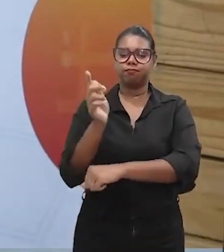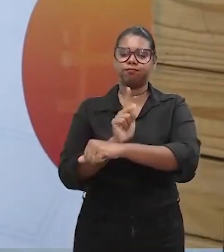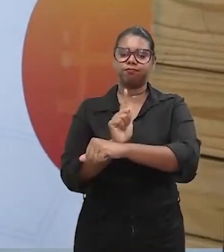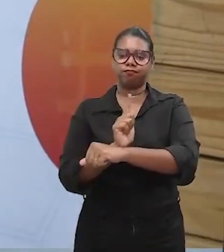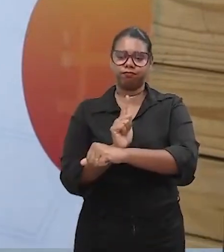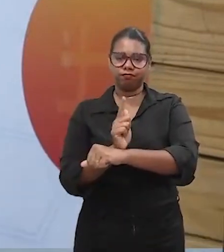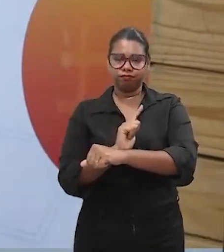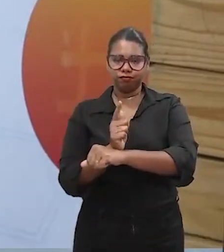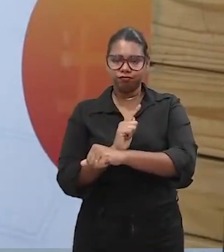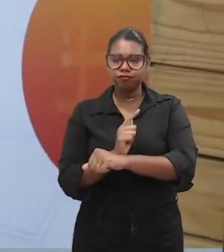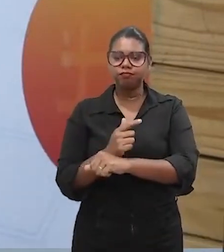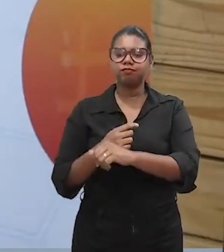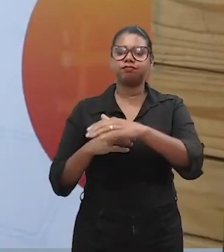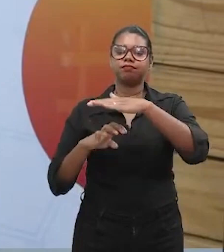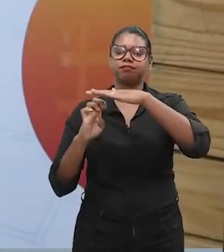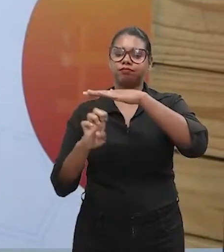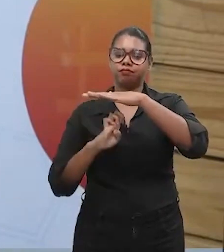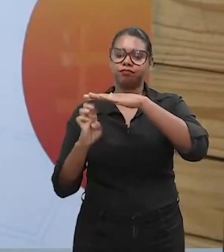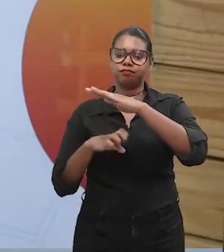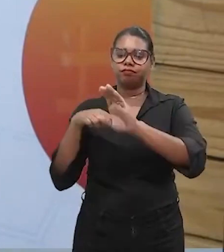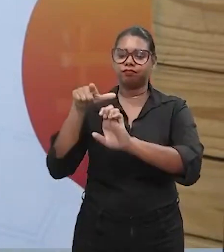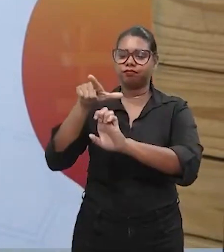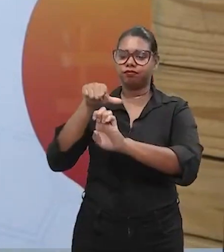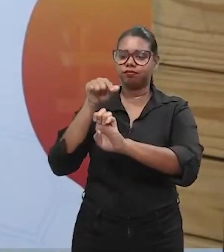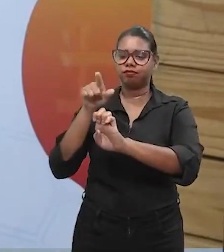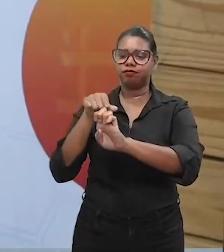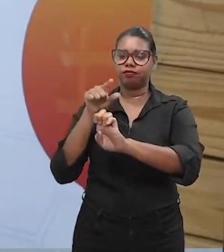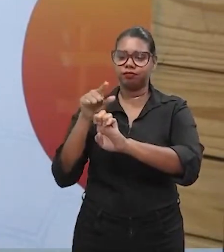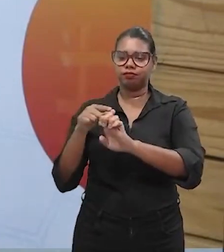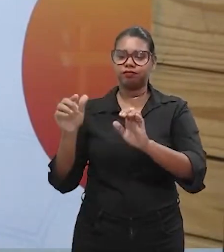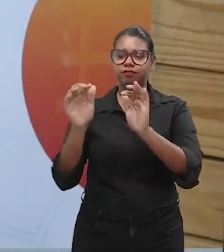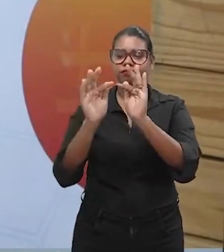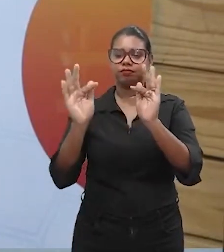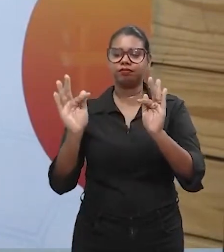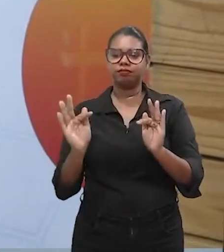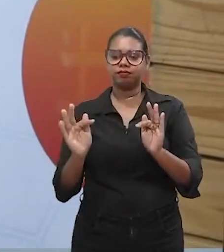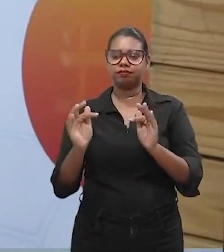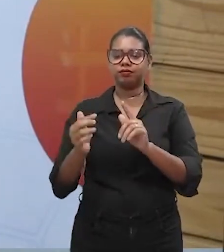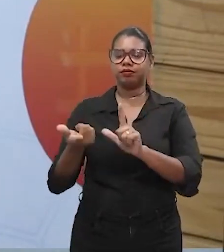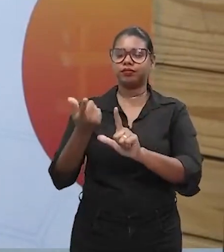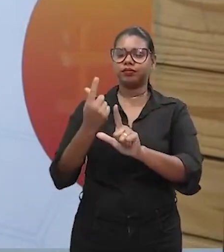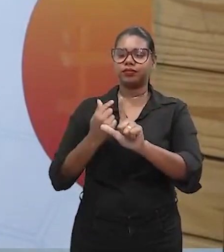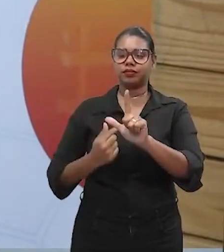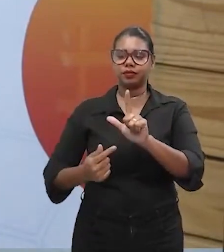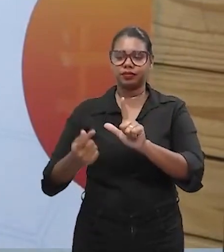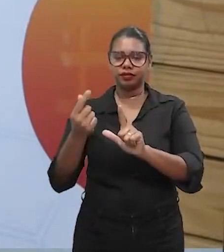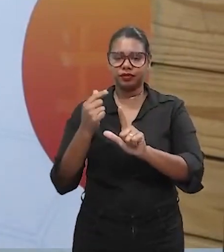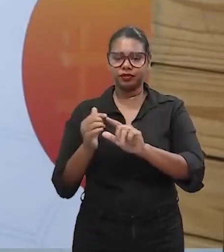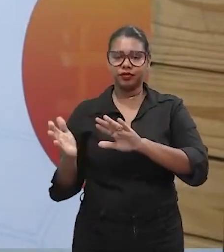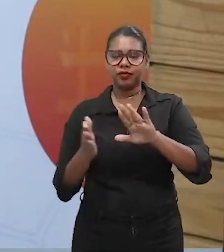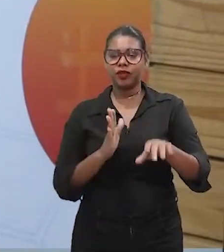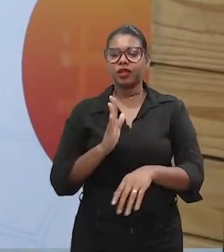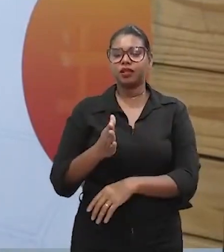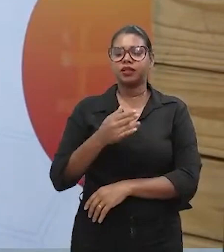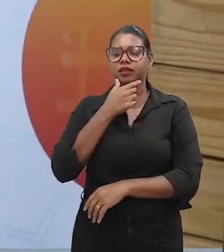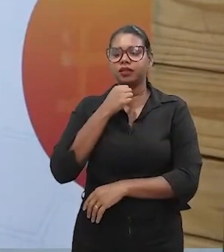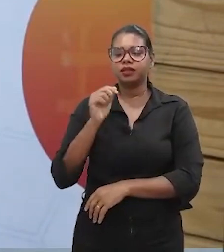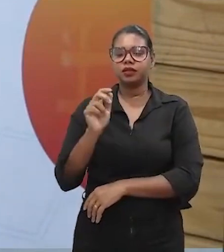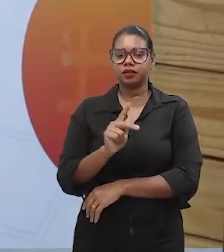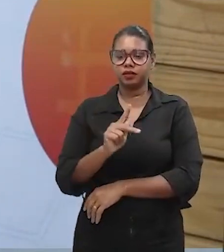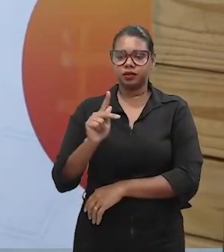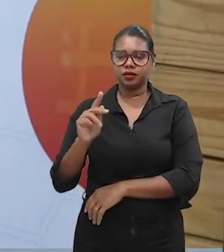gerenciamento de qualidade nas empresas. Em seguida, o fundamento de logística. Nesse, o professor Glauber vai falar